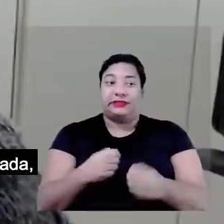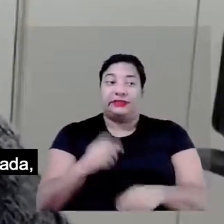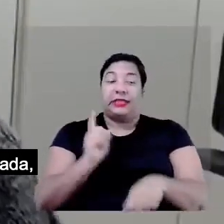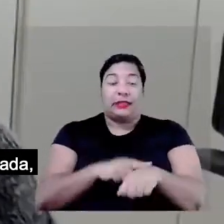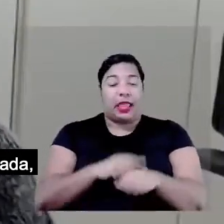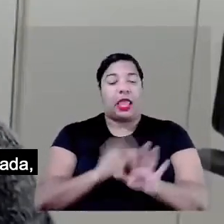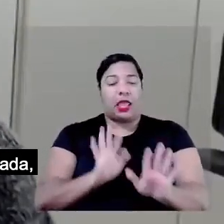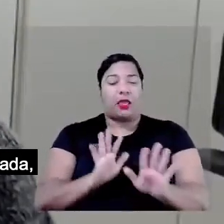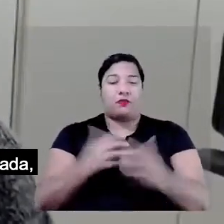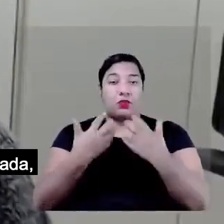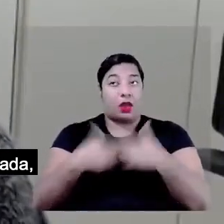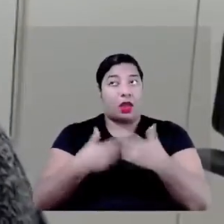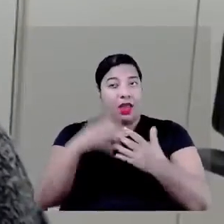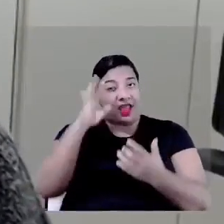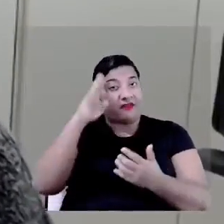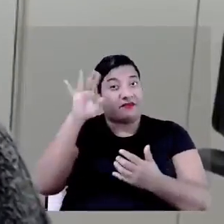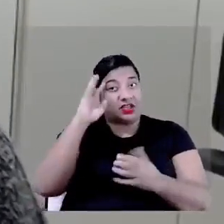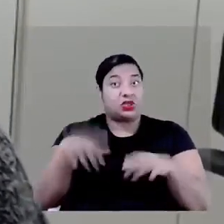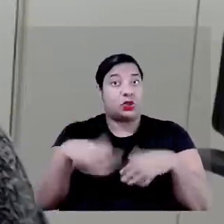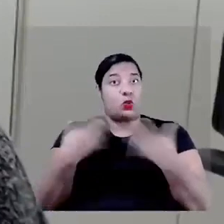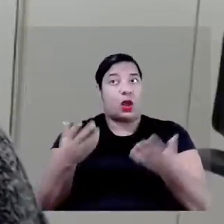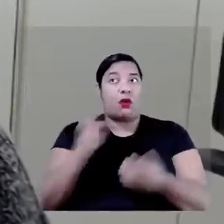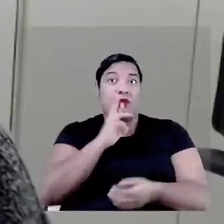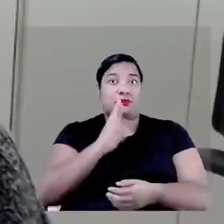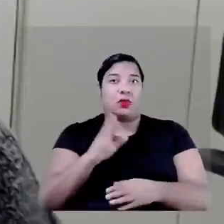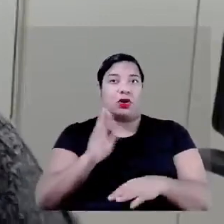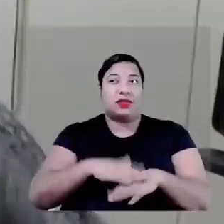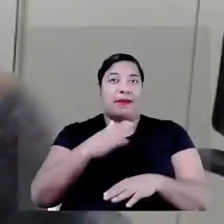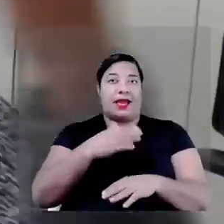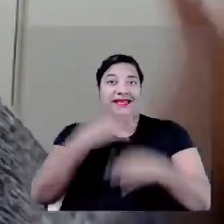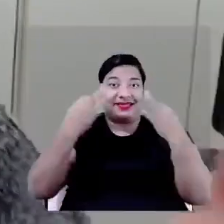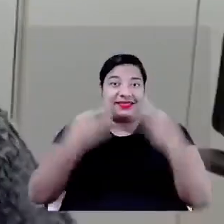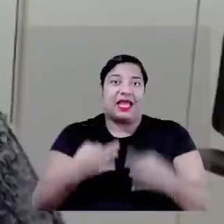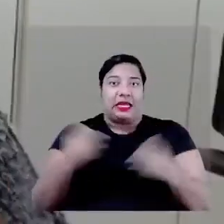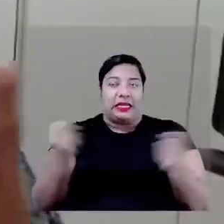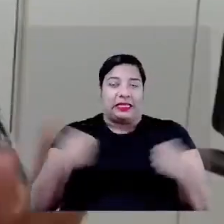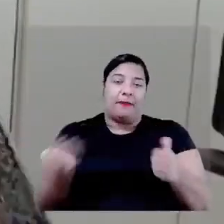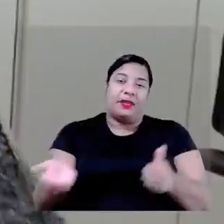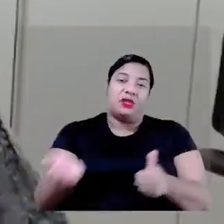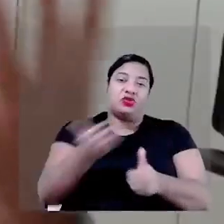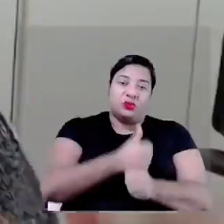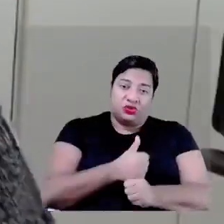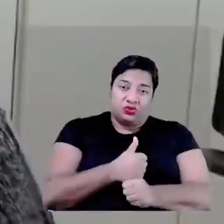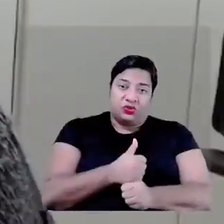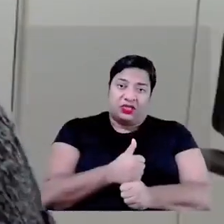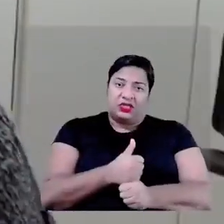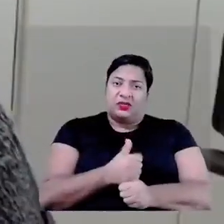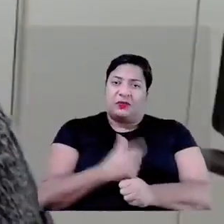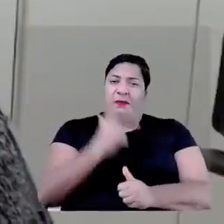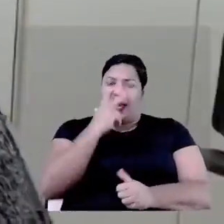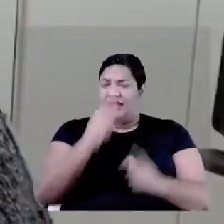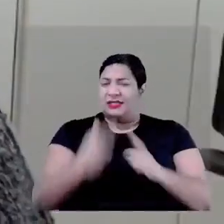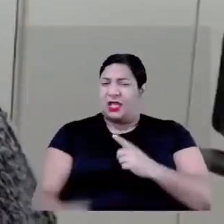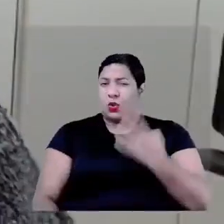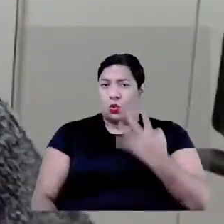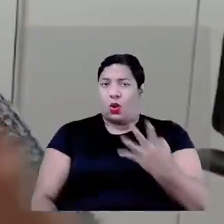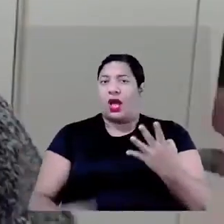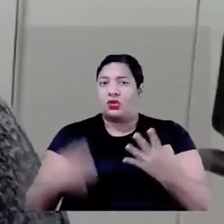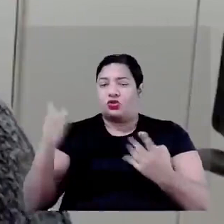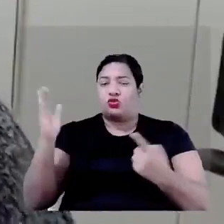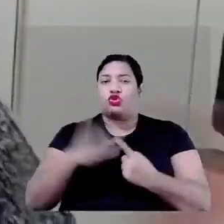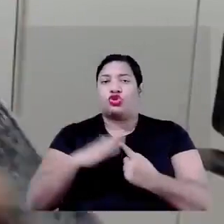refletir sobre qual é a solução mais adequada, se é realmente substituir, se não me engano, tem 4 tipos de veículo elétrico